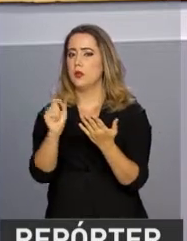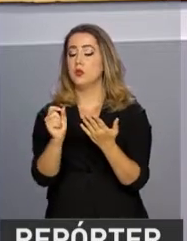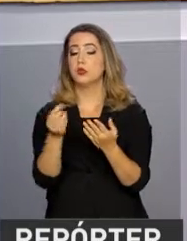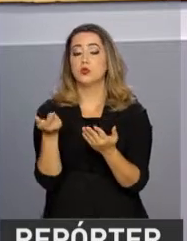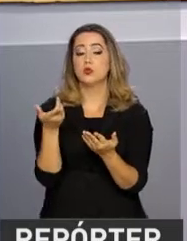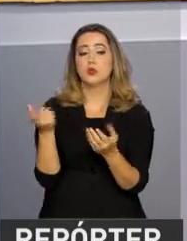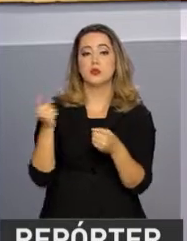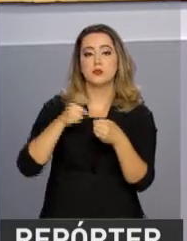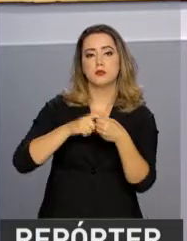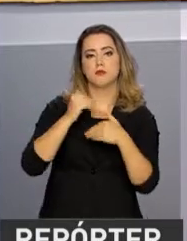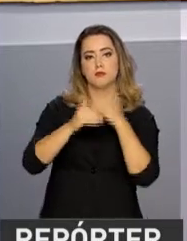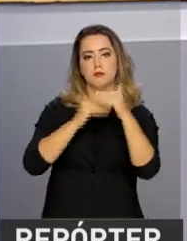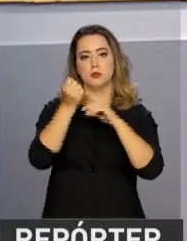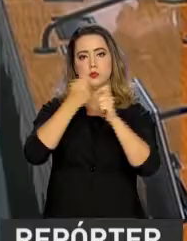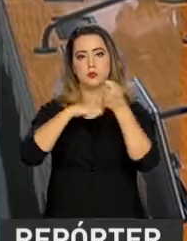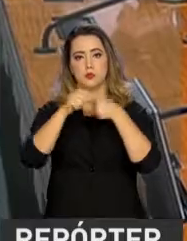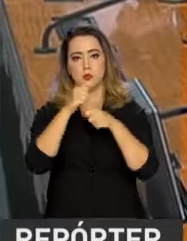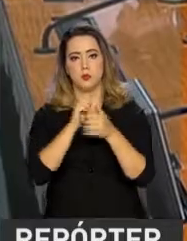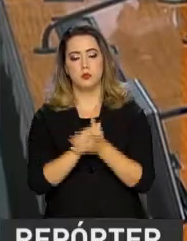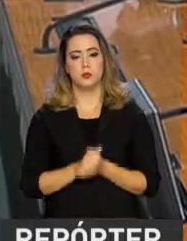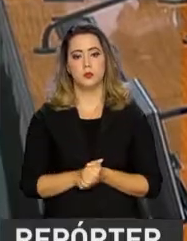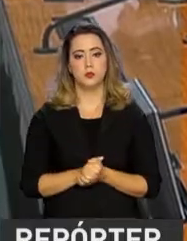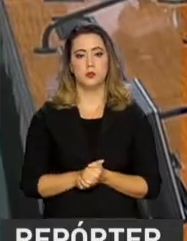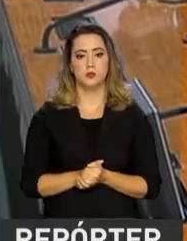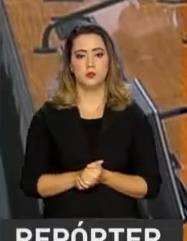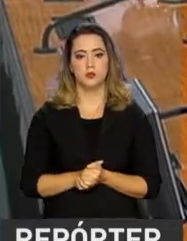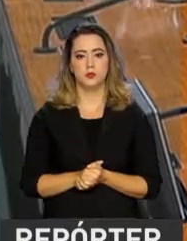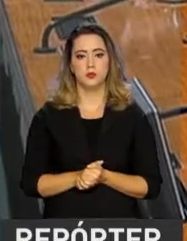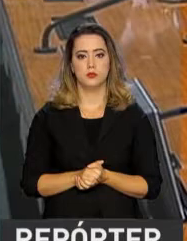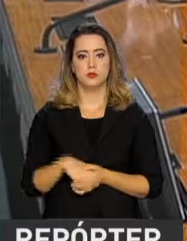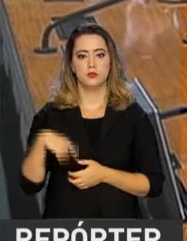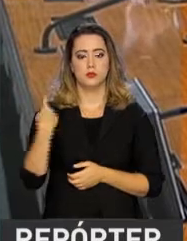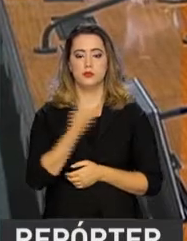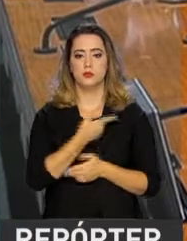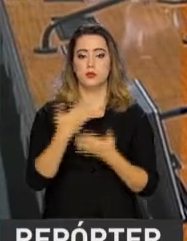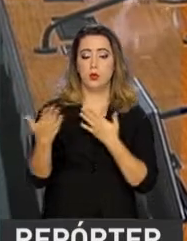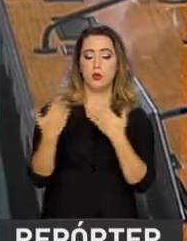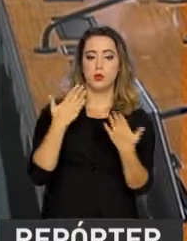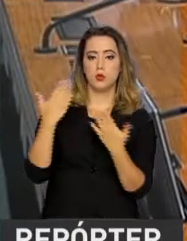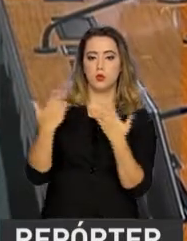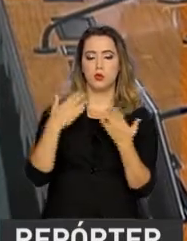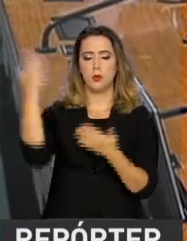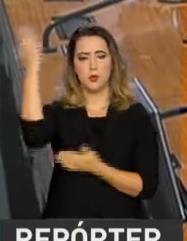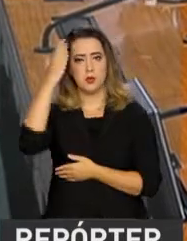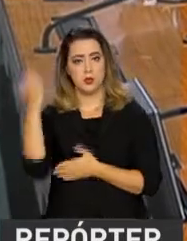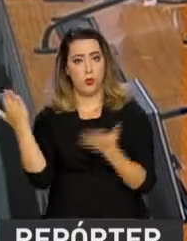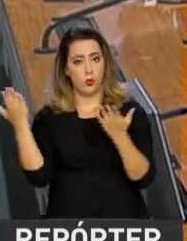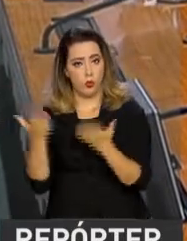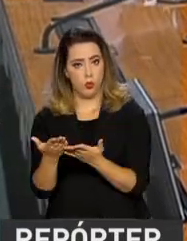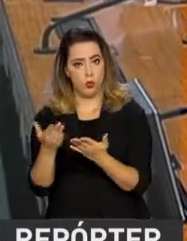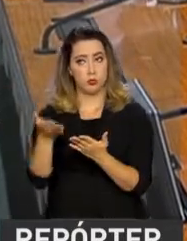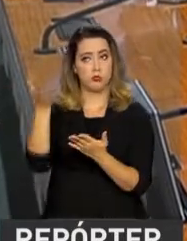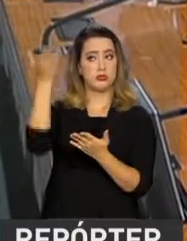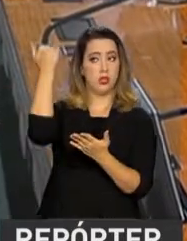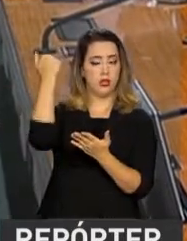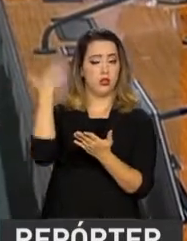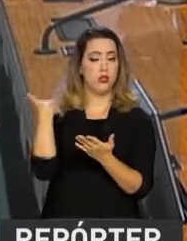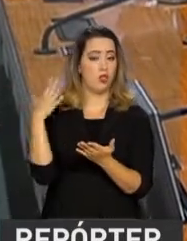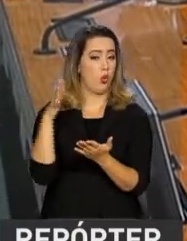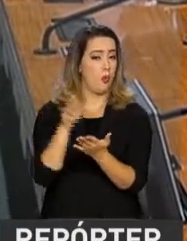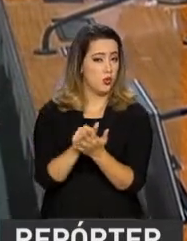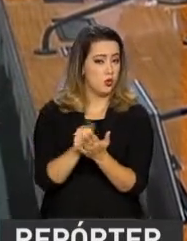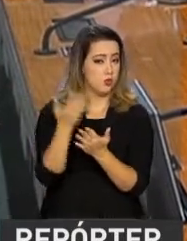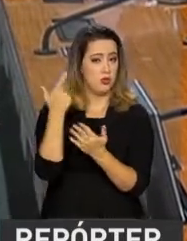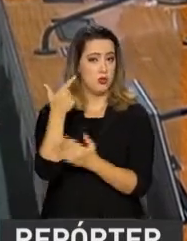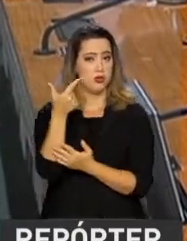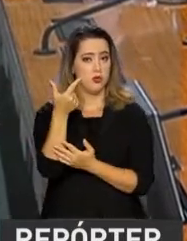da economia brasileira nós comparamos a situação do brasil hoje com a situação que o governo recebeu em